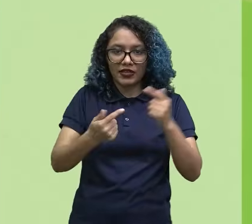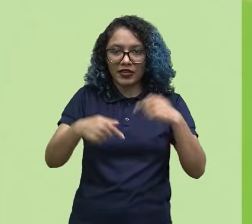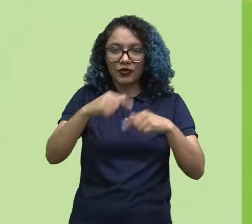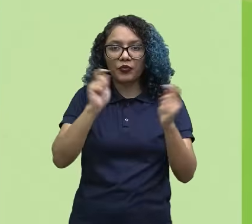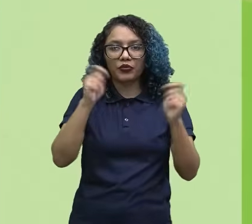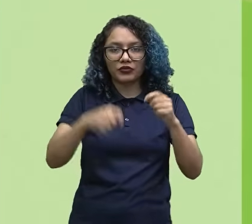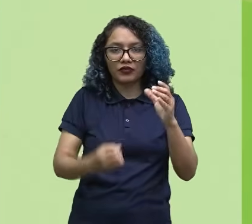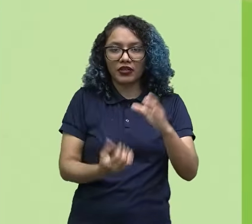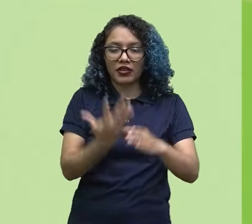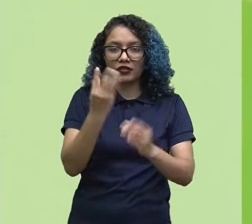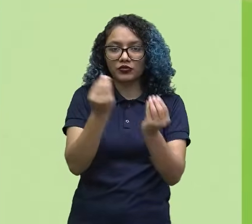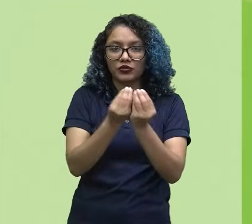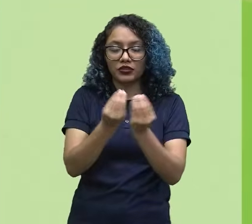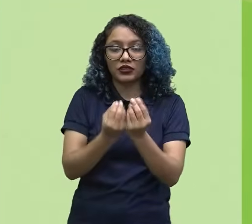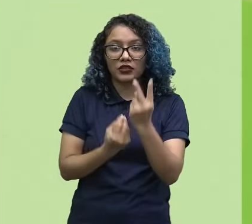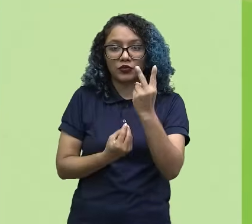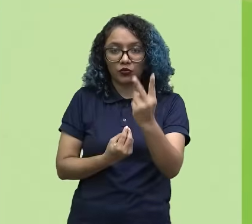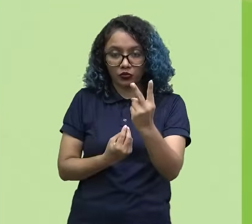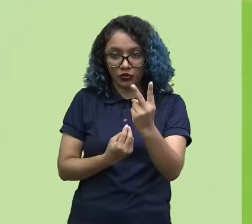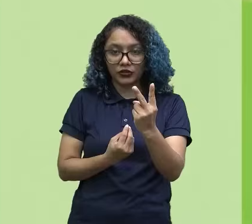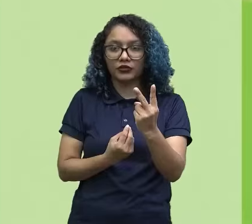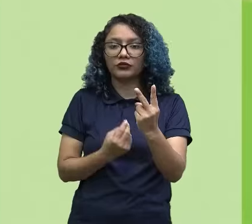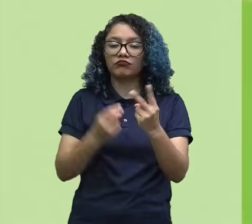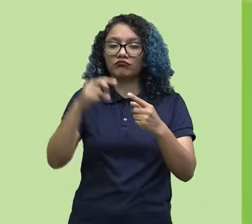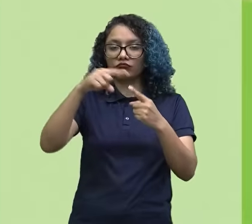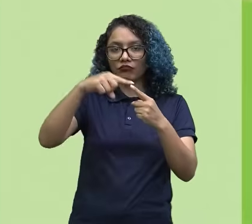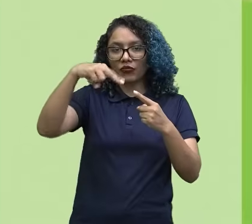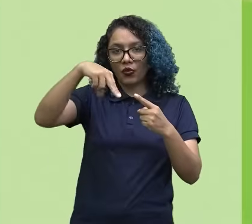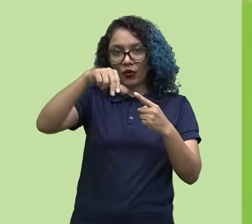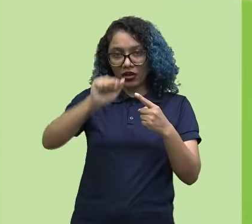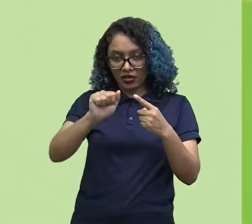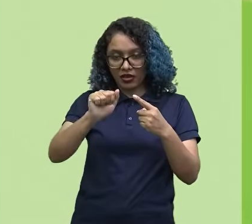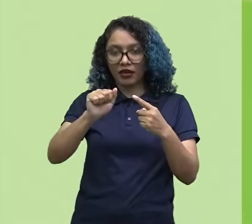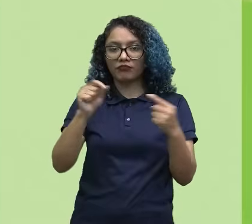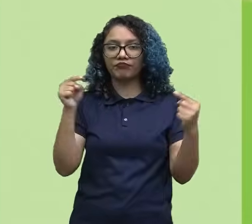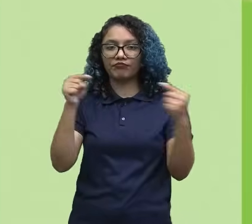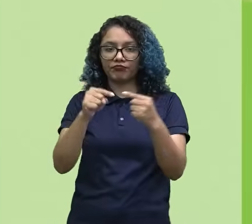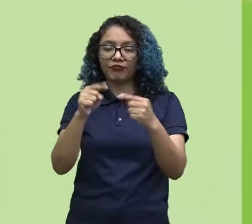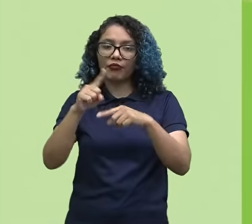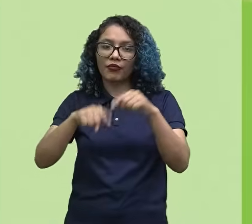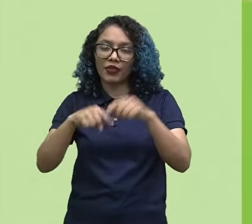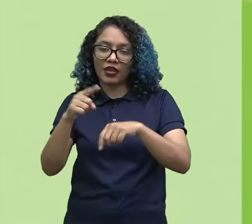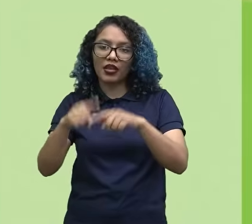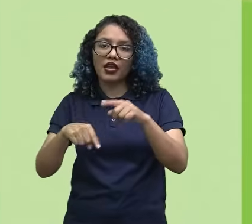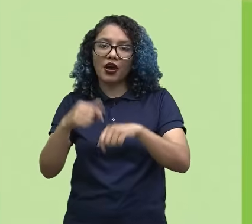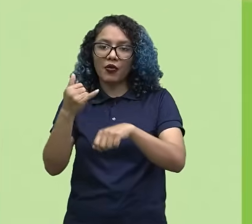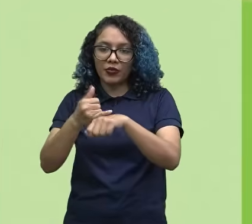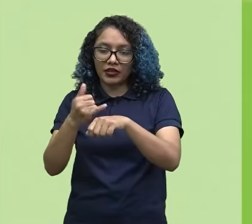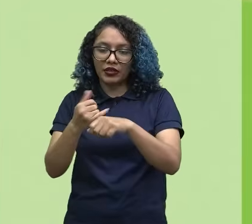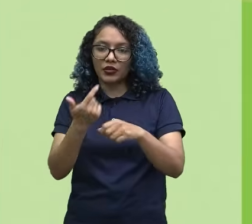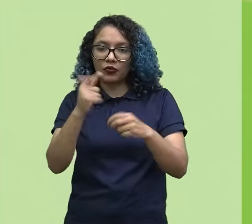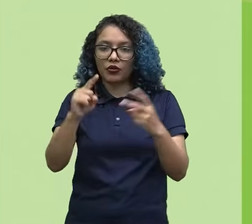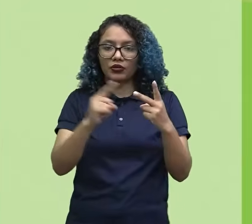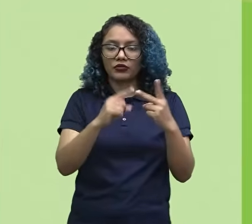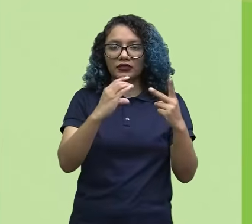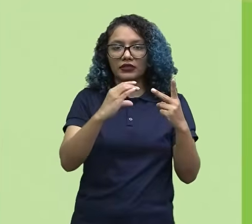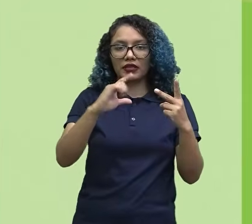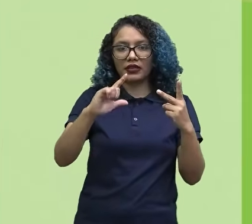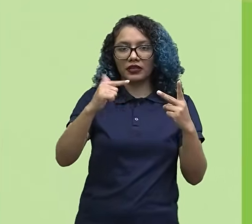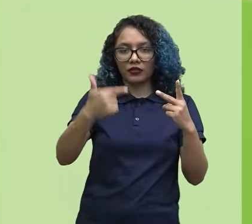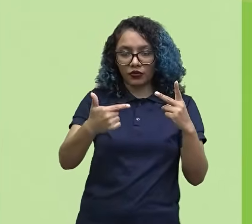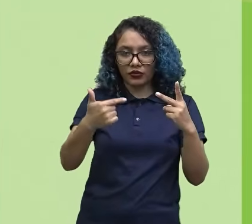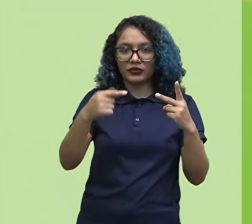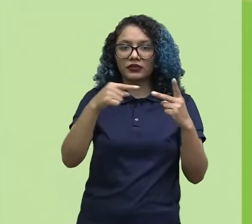novas substâncias, que é o Na, né, que é o sódio metálico, e o Cl2, que é o gás cloro. Então, são